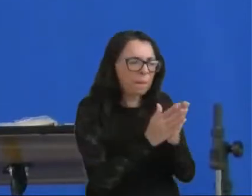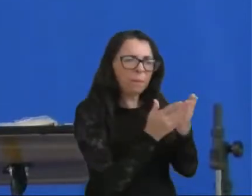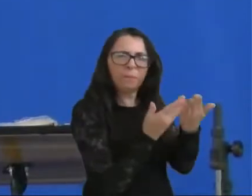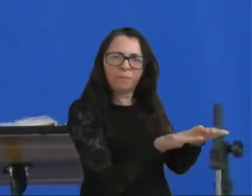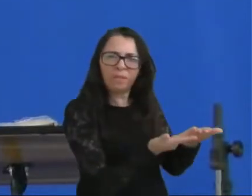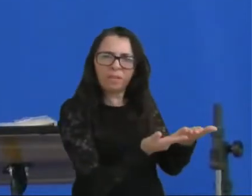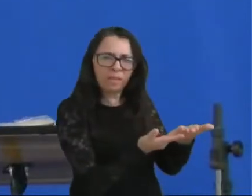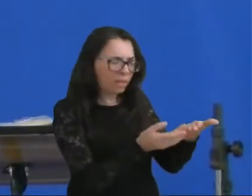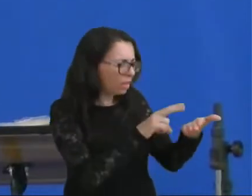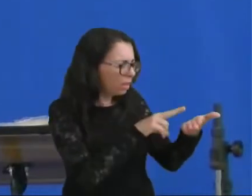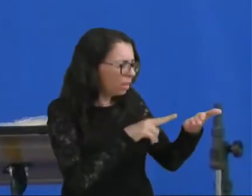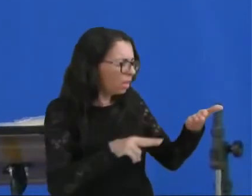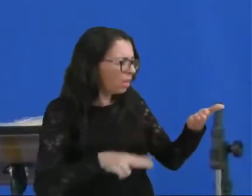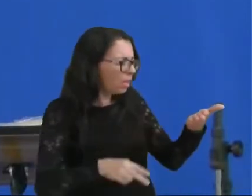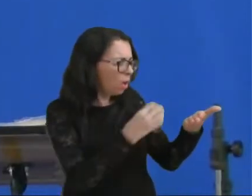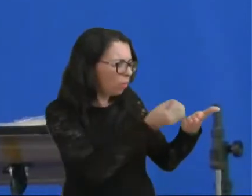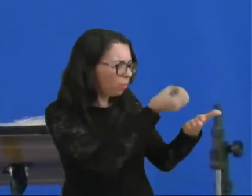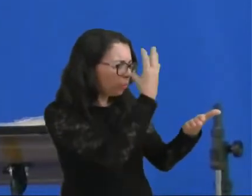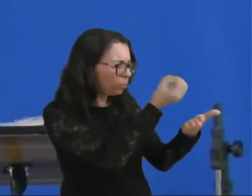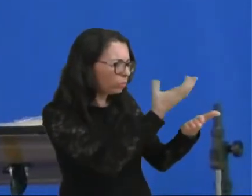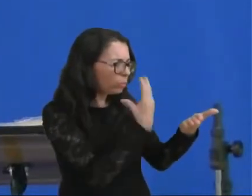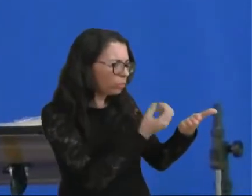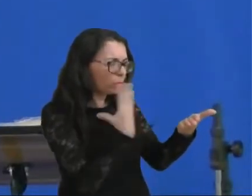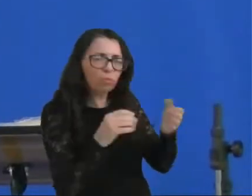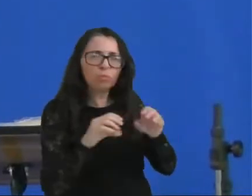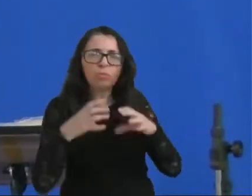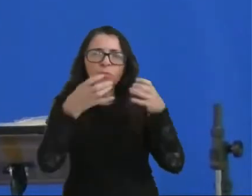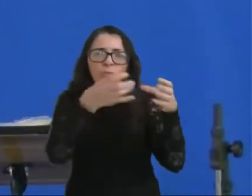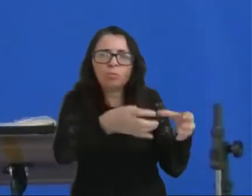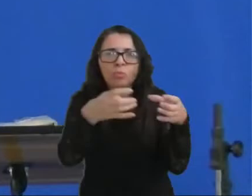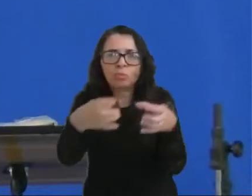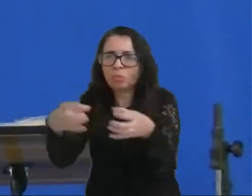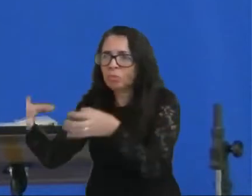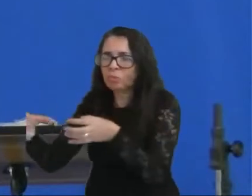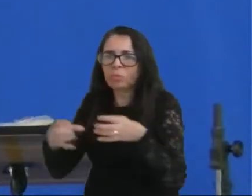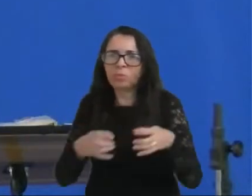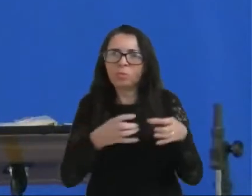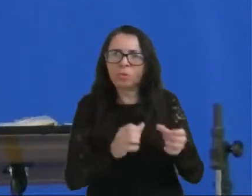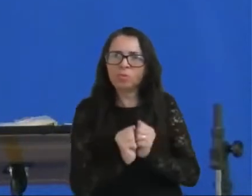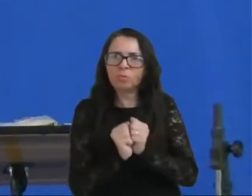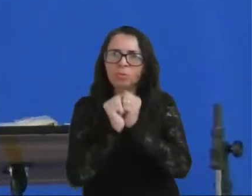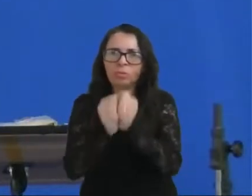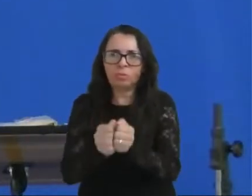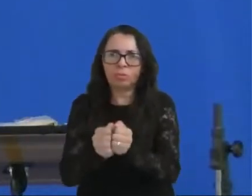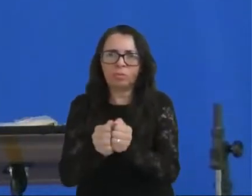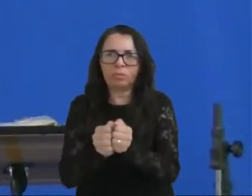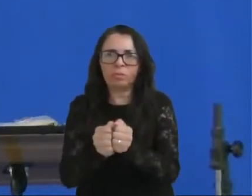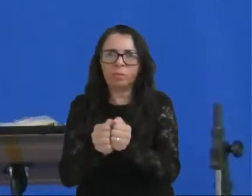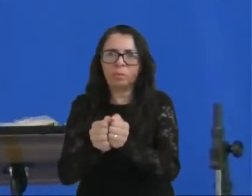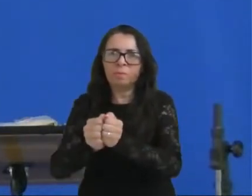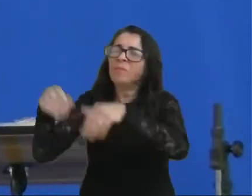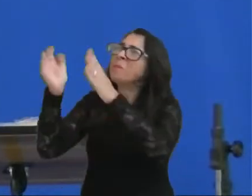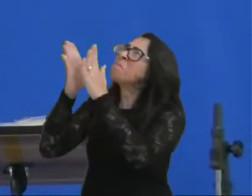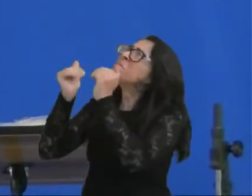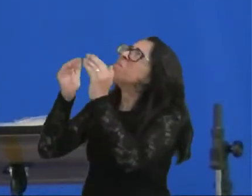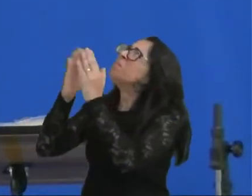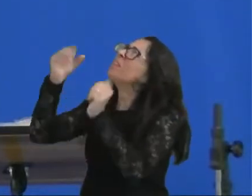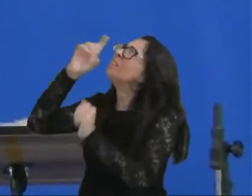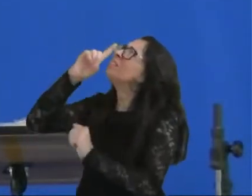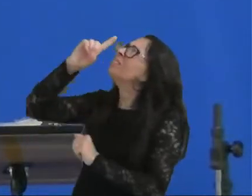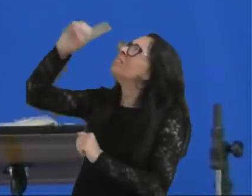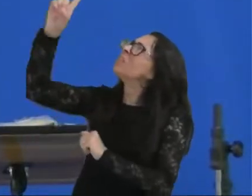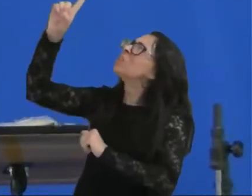coisa. Jesus, Ele está sempre pronto para nos dar uma nova chance.